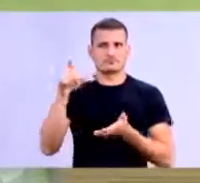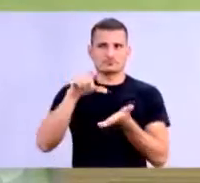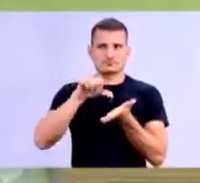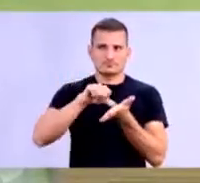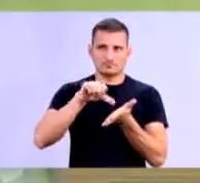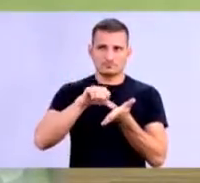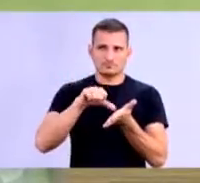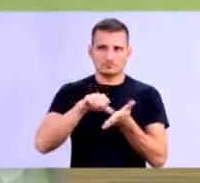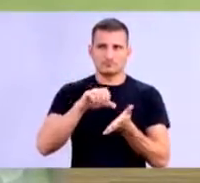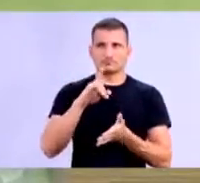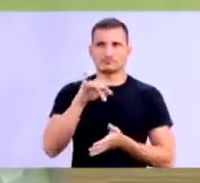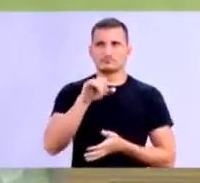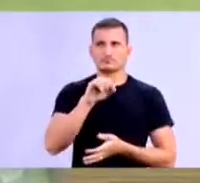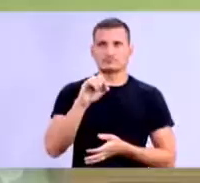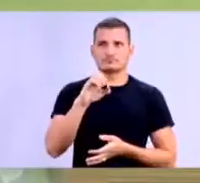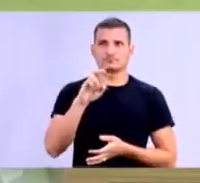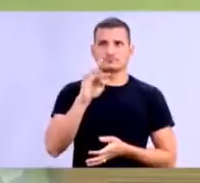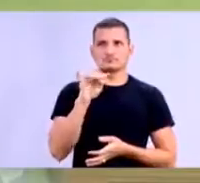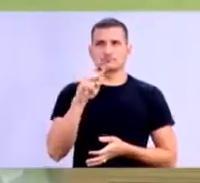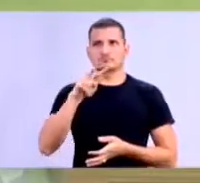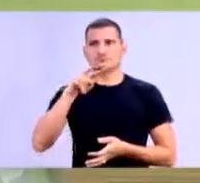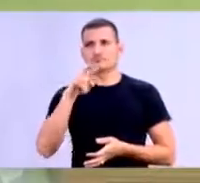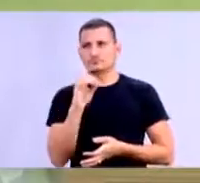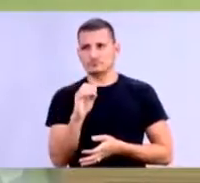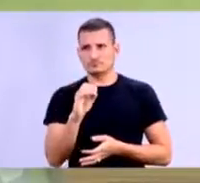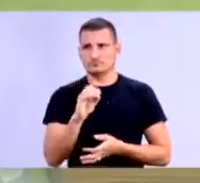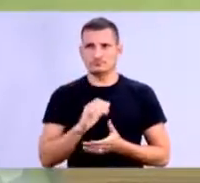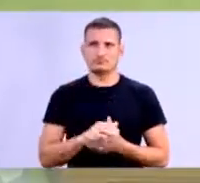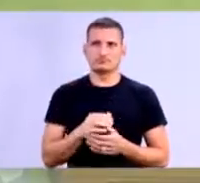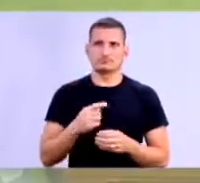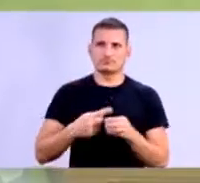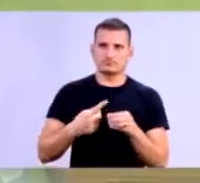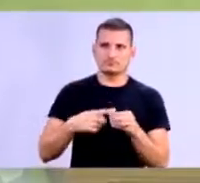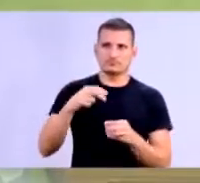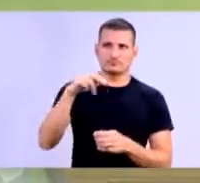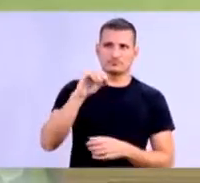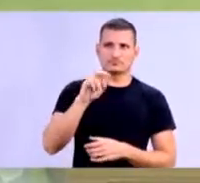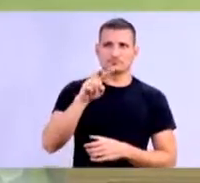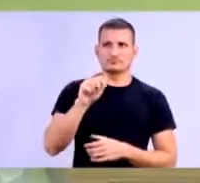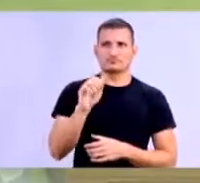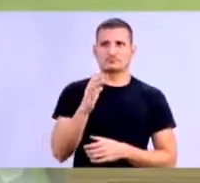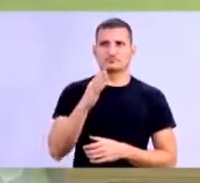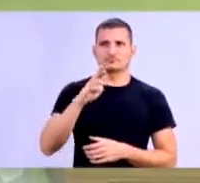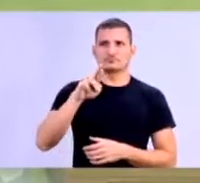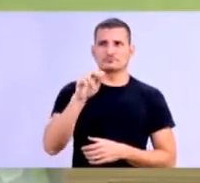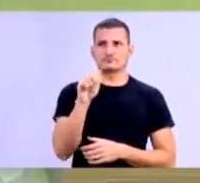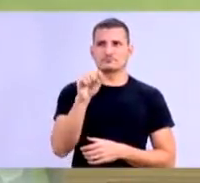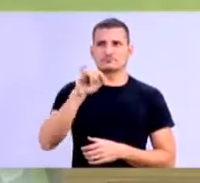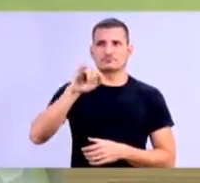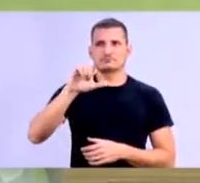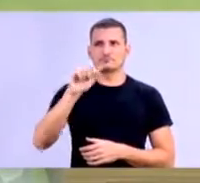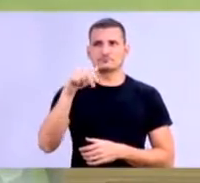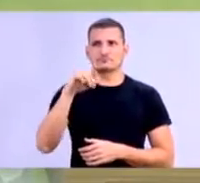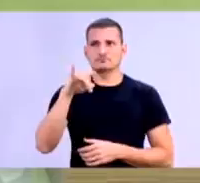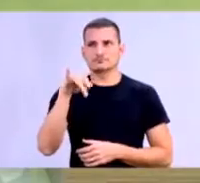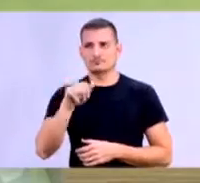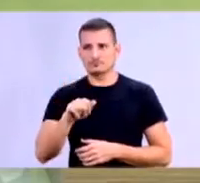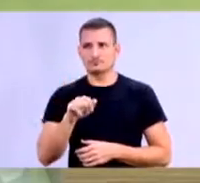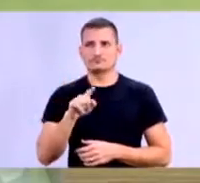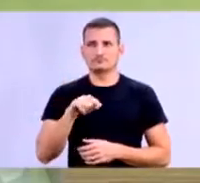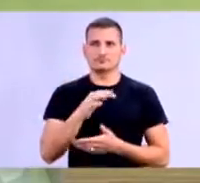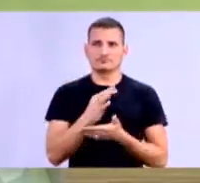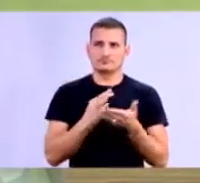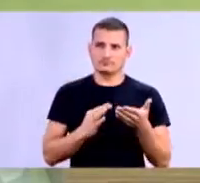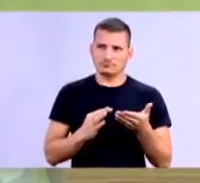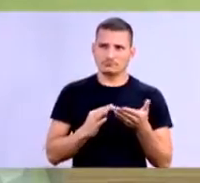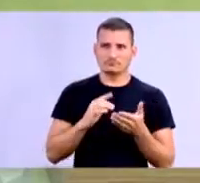para o texto dissertativo a resposta dos alunos de Nova Brasilândia. Eles colocaram assim: texto com ideia,